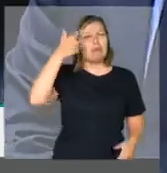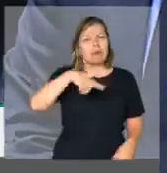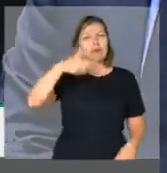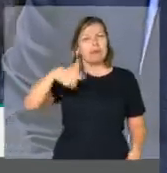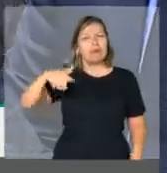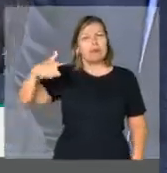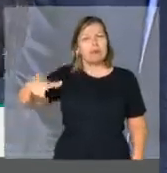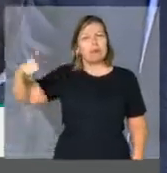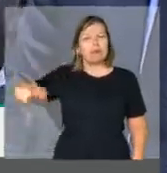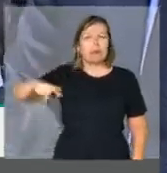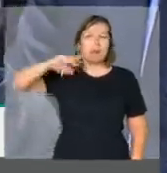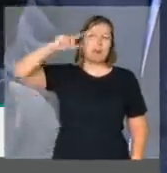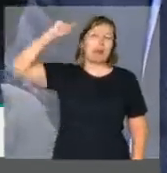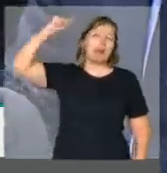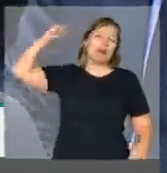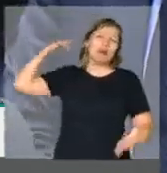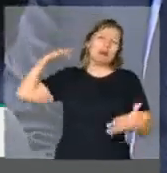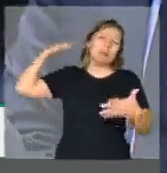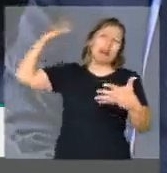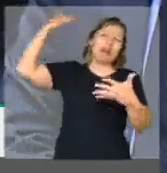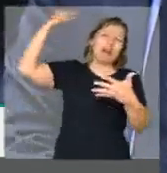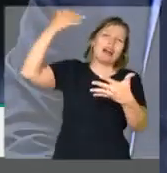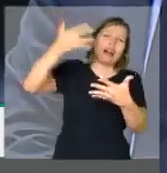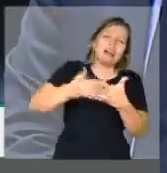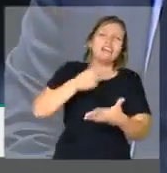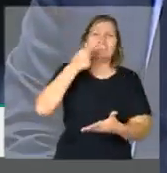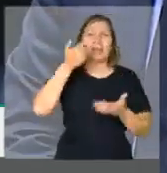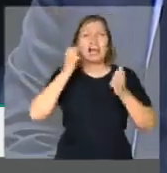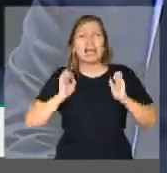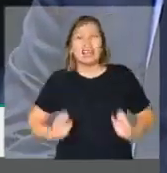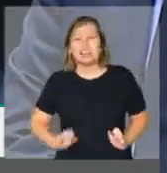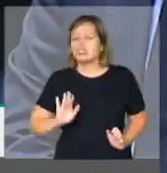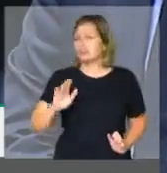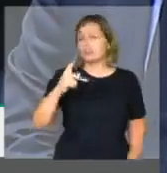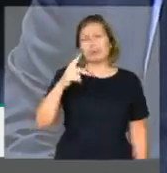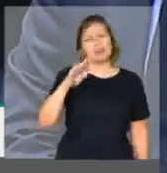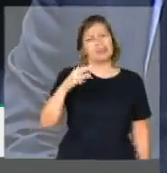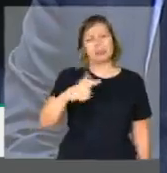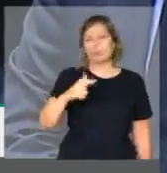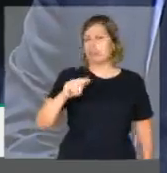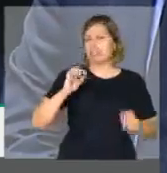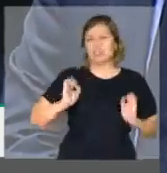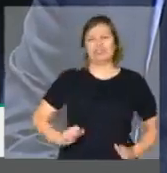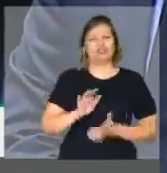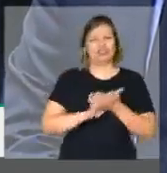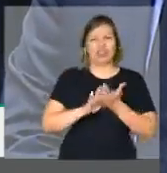Mensalão e do Petrolão. Esse discurso da ética, que já ficou provado que eles não têm ética nenhuma. E